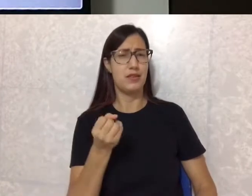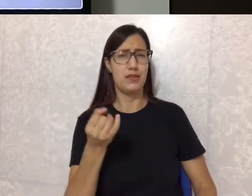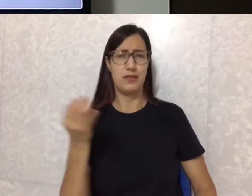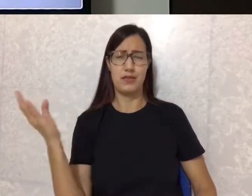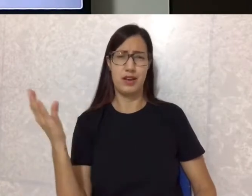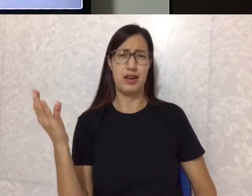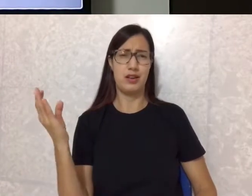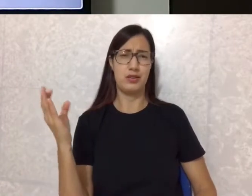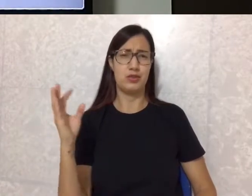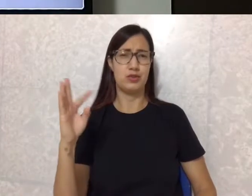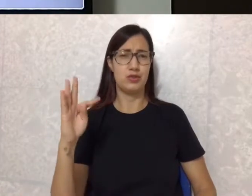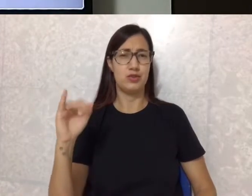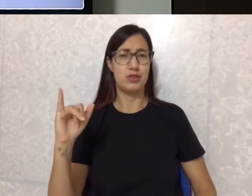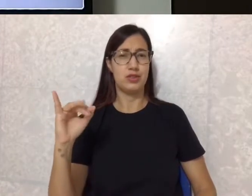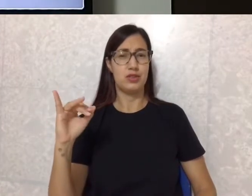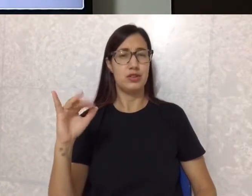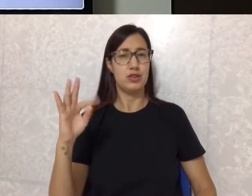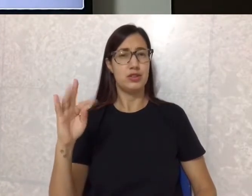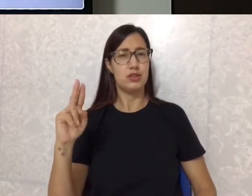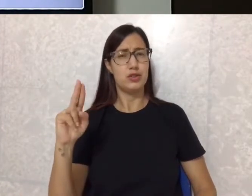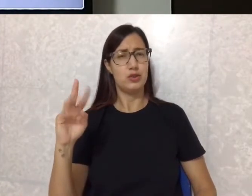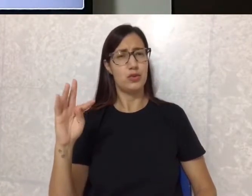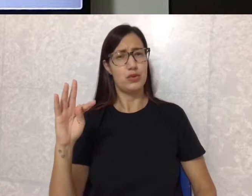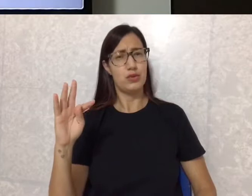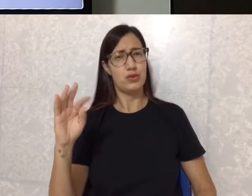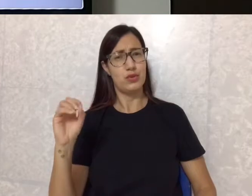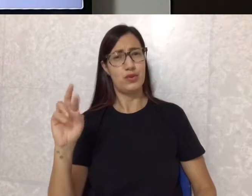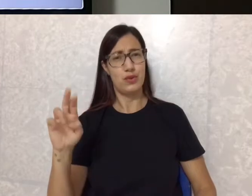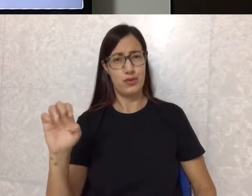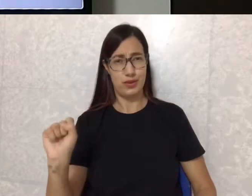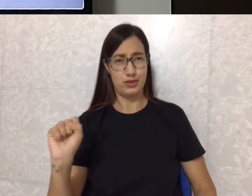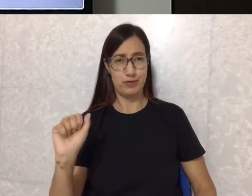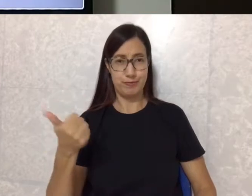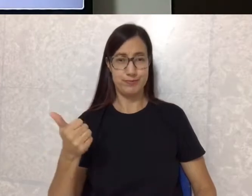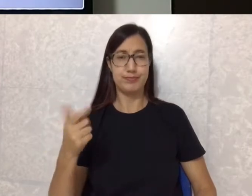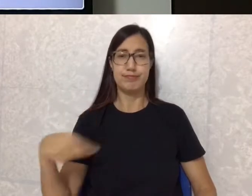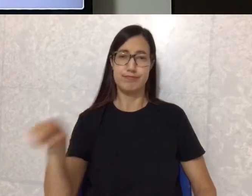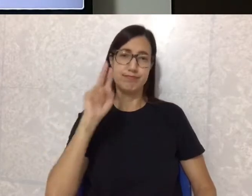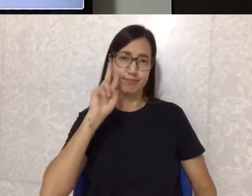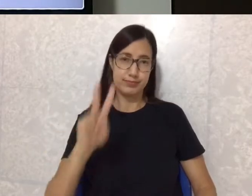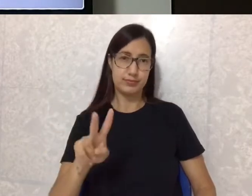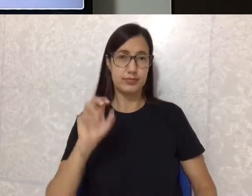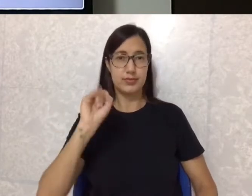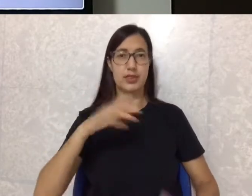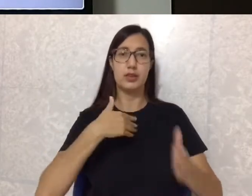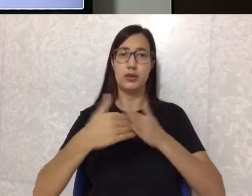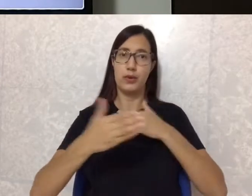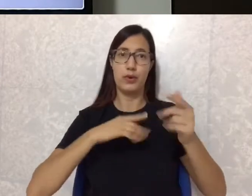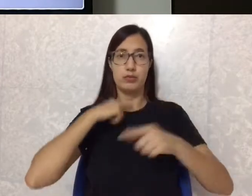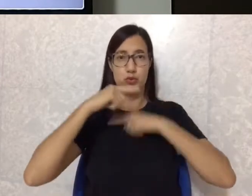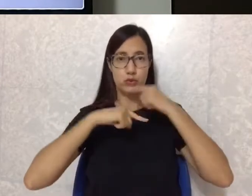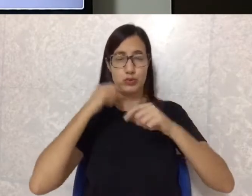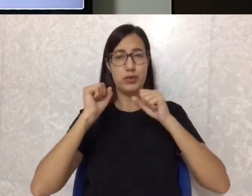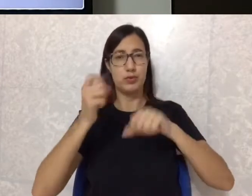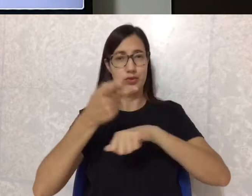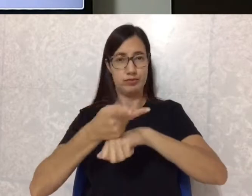quando forem fazer o artigo, tente se utilizar desse material formatado de acordo com as regras, mas se tiver dúvida, pode me procurar. O que é